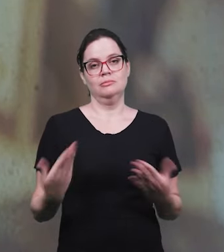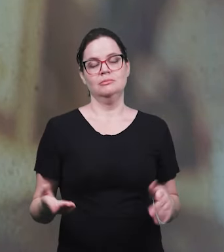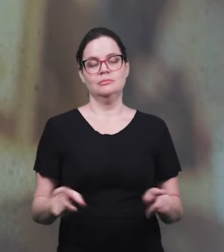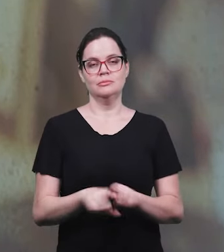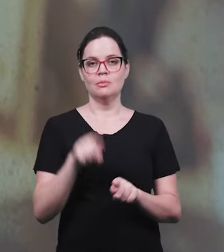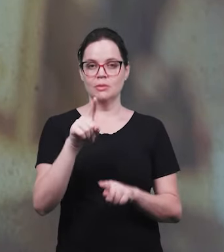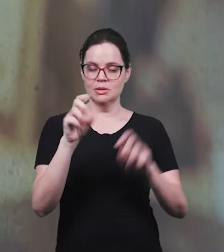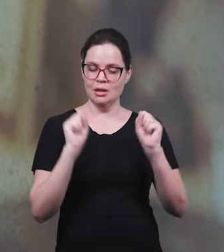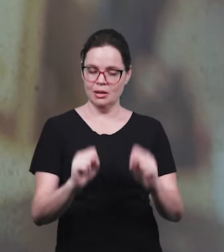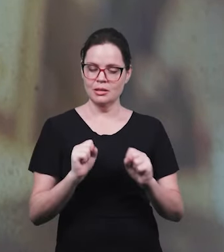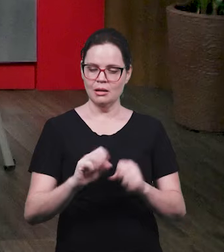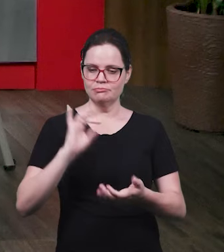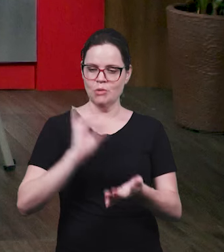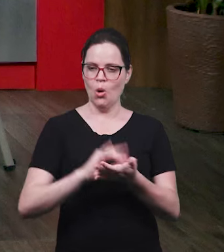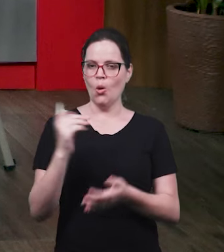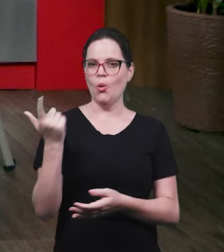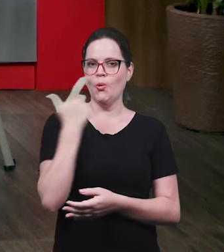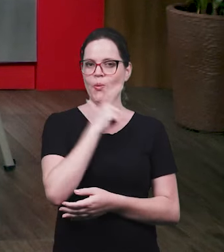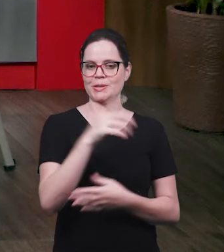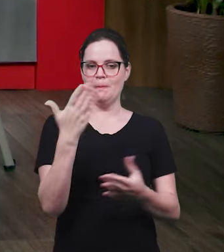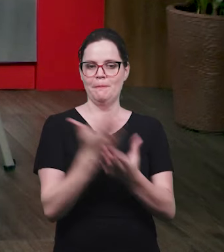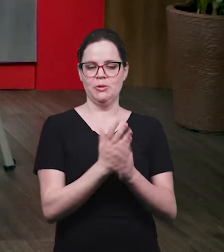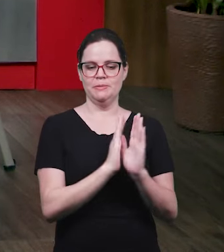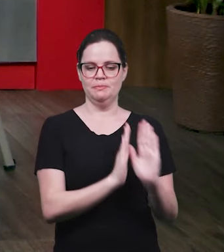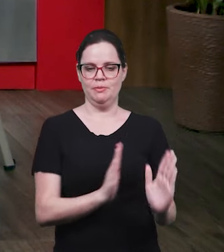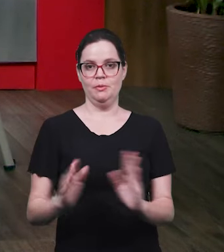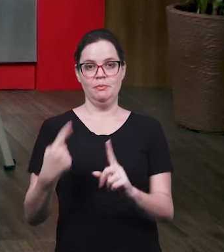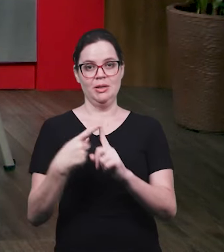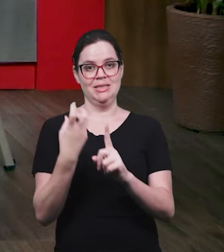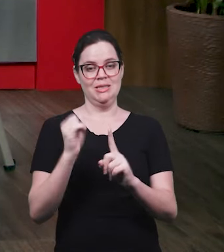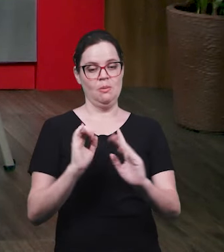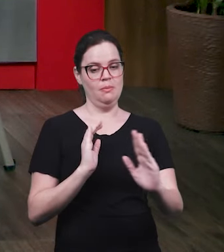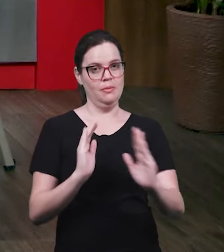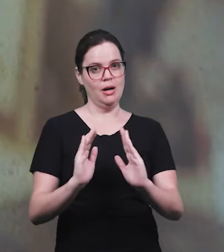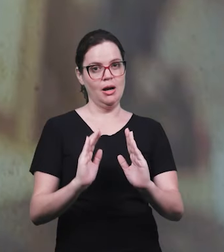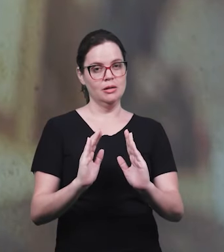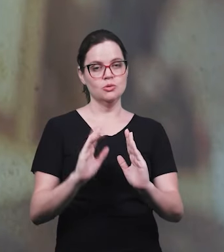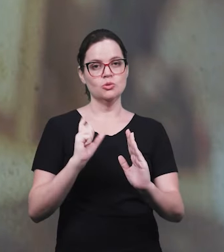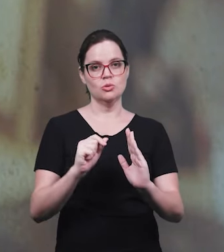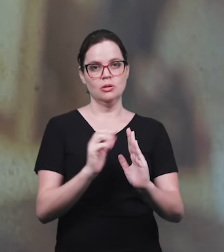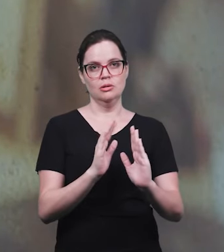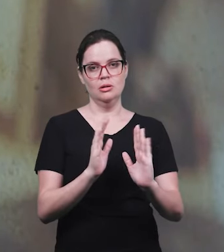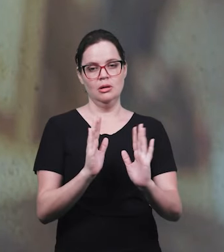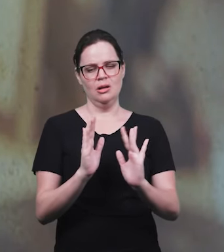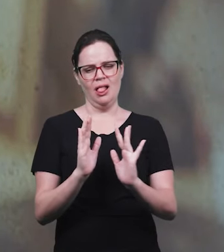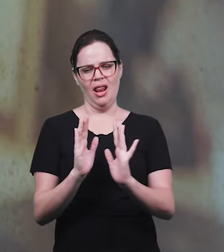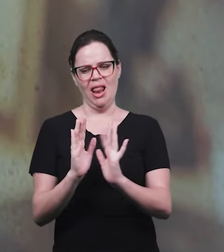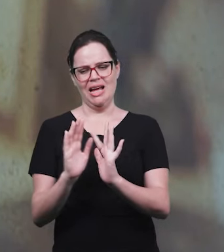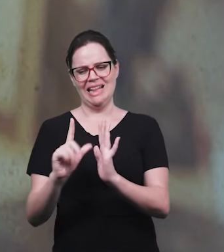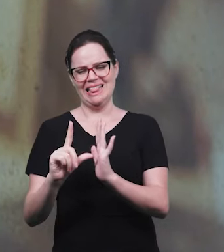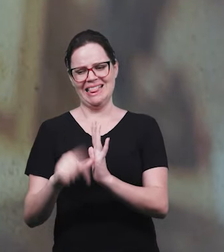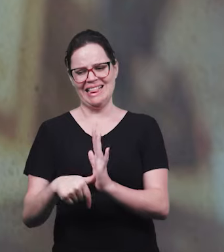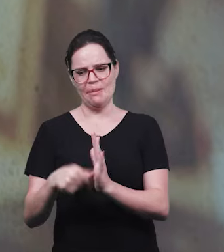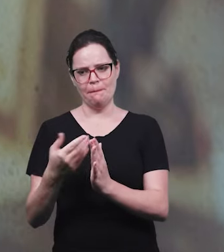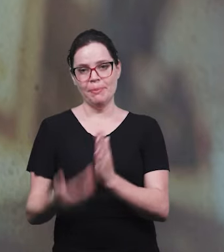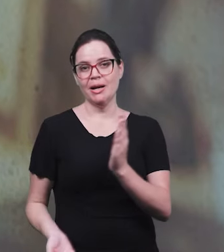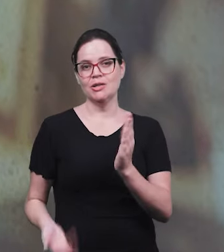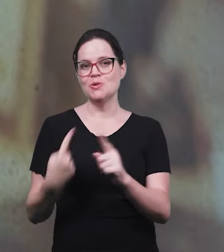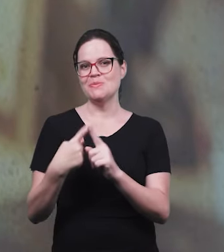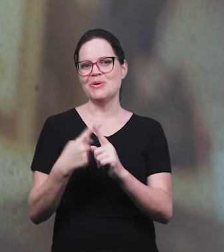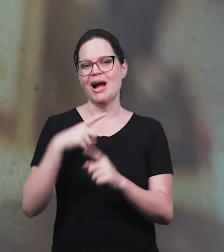tenha uma efetividade. Se o prazo ele se encerra por uma negligência do